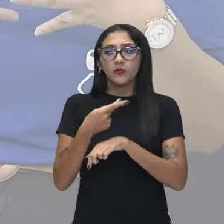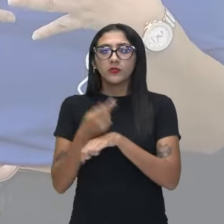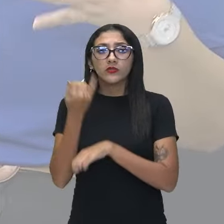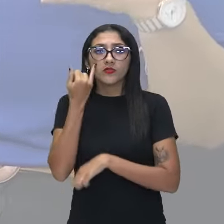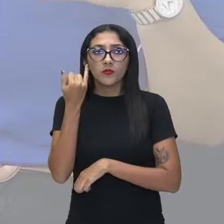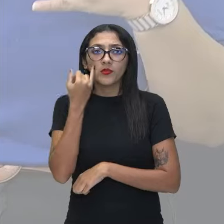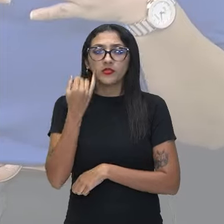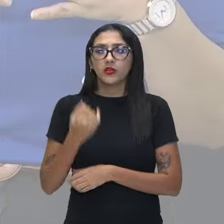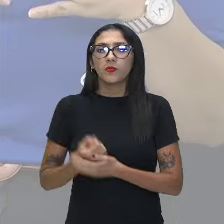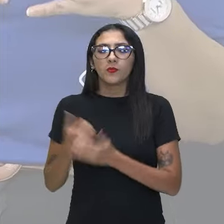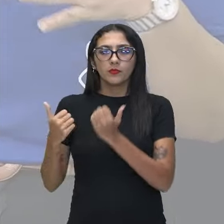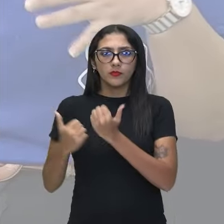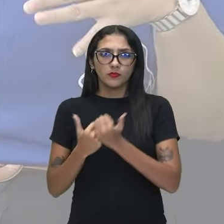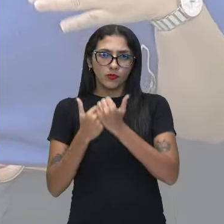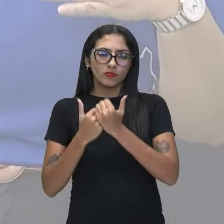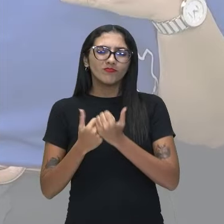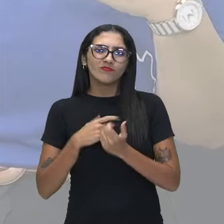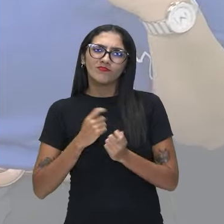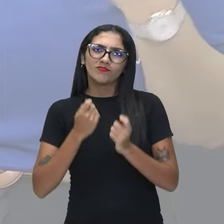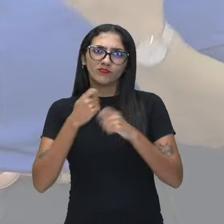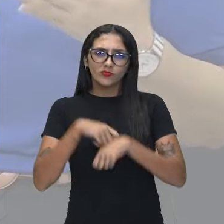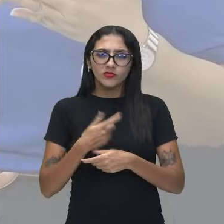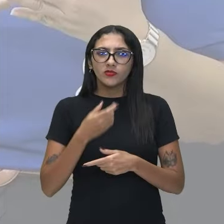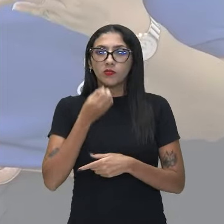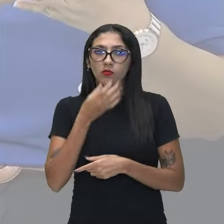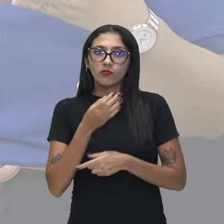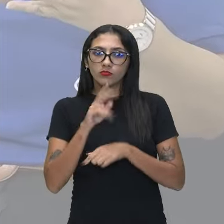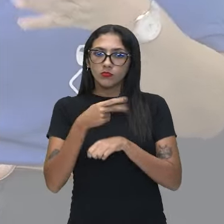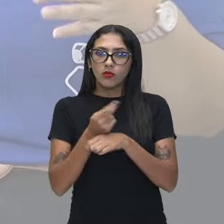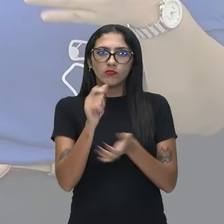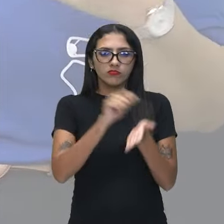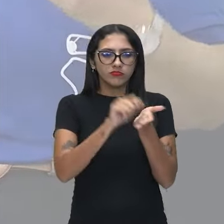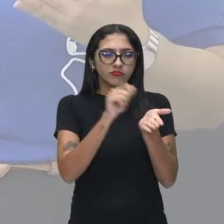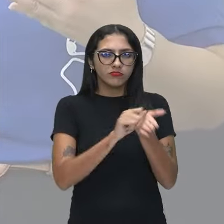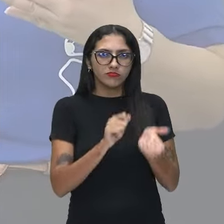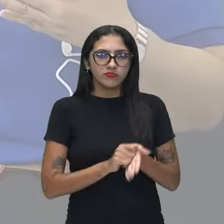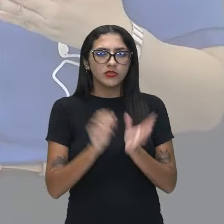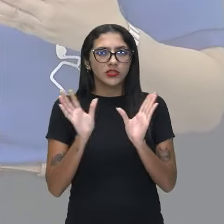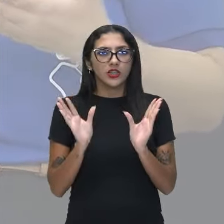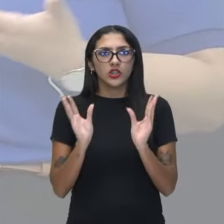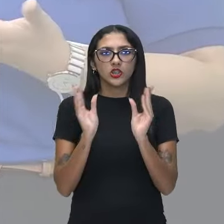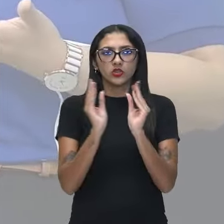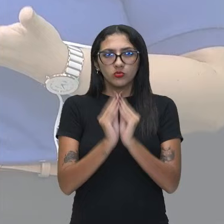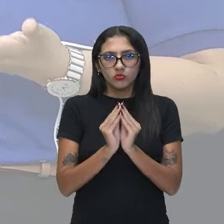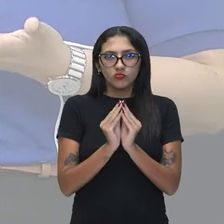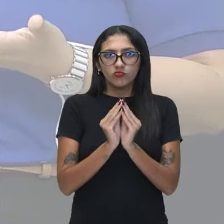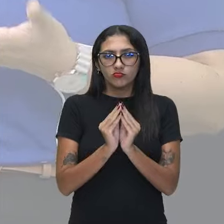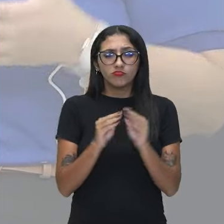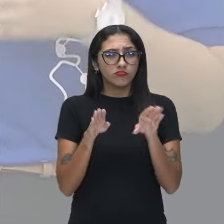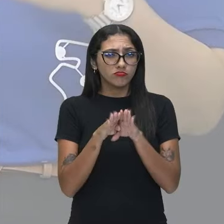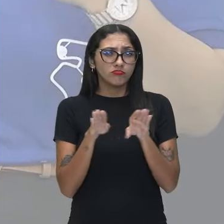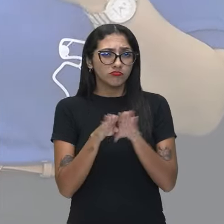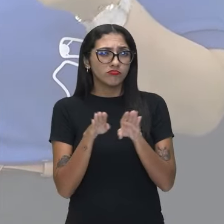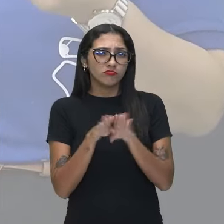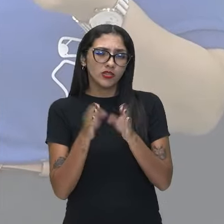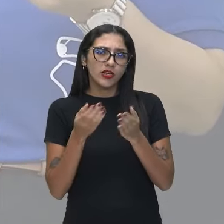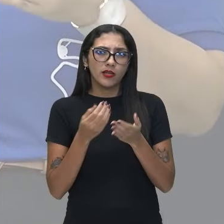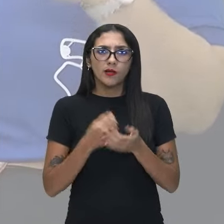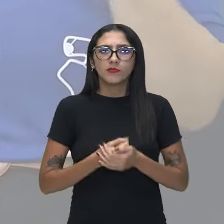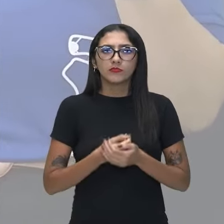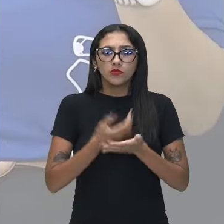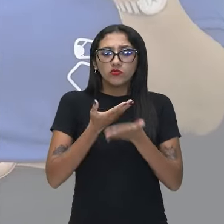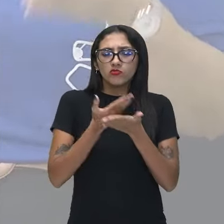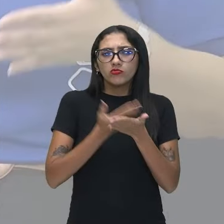me ajudar tanto na questão da escrita do meu resumo, como também num processo de estudo de um